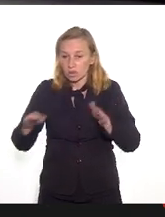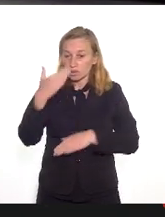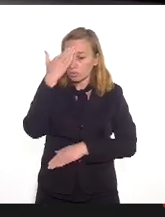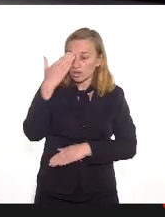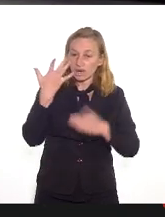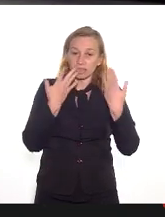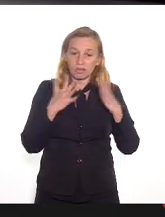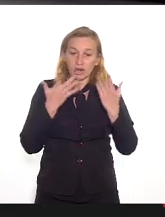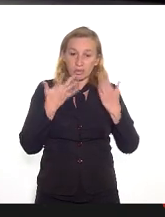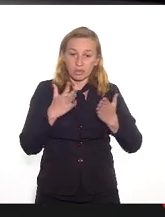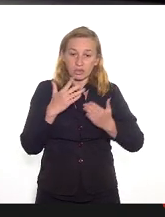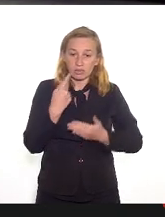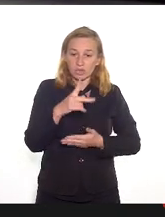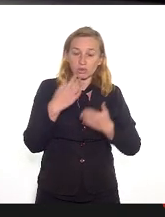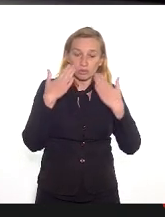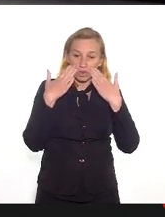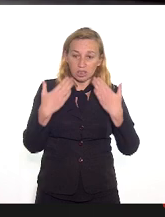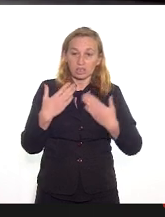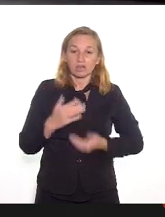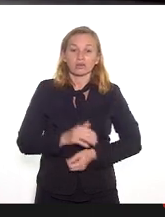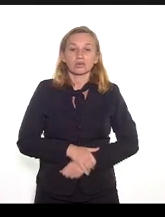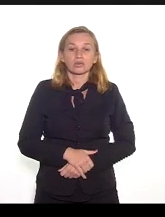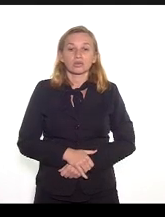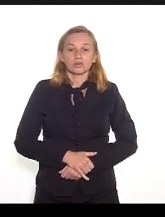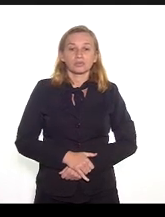obrigado e parabéns pela sua apresentação, Almirante.